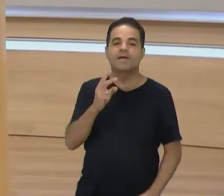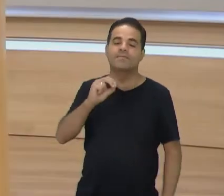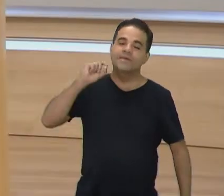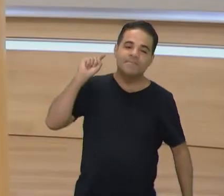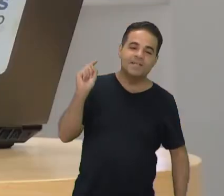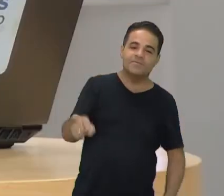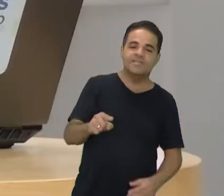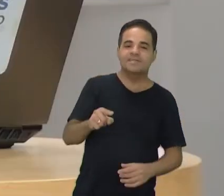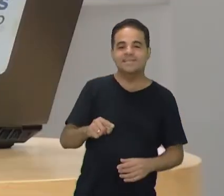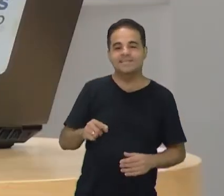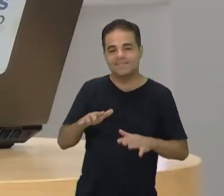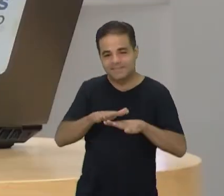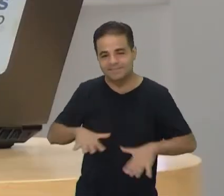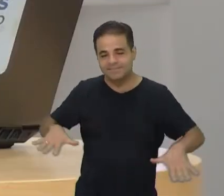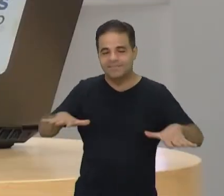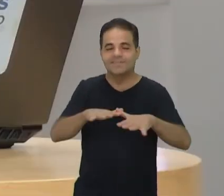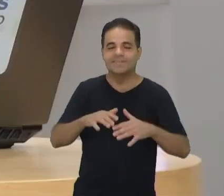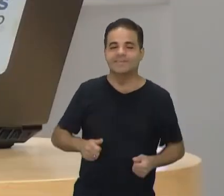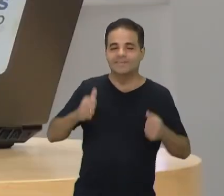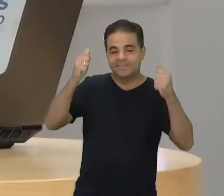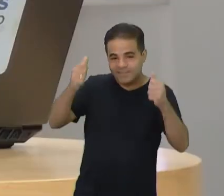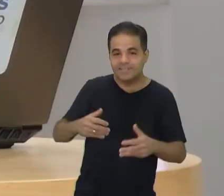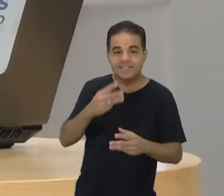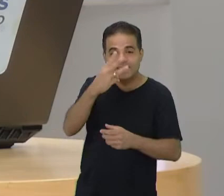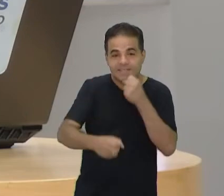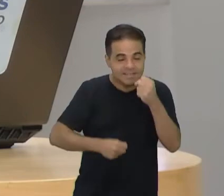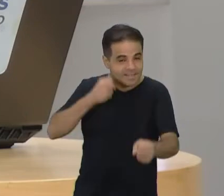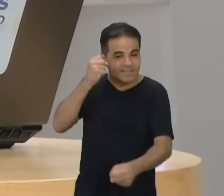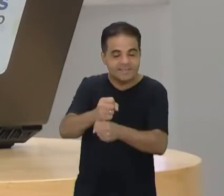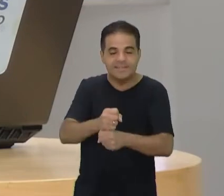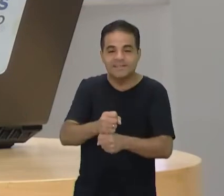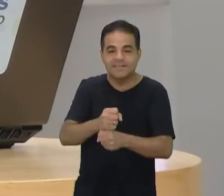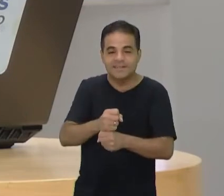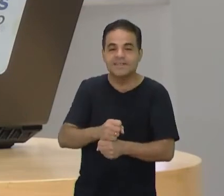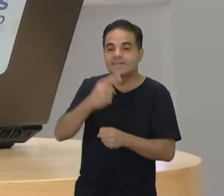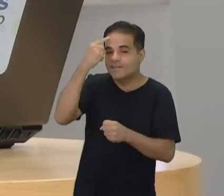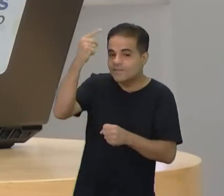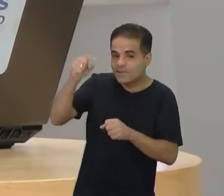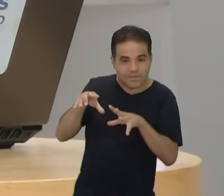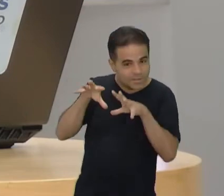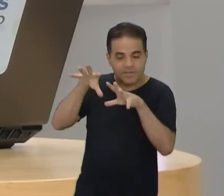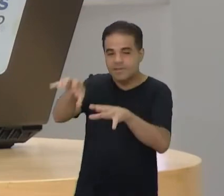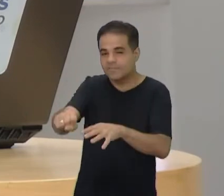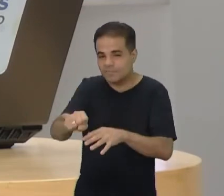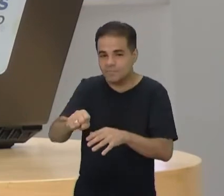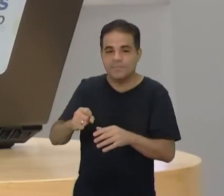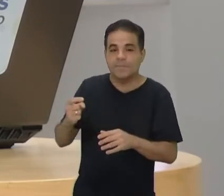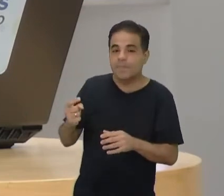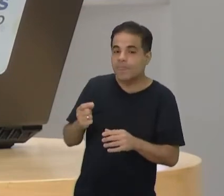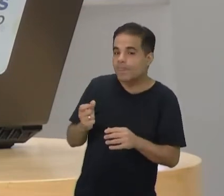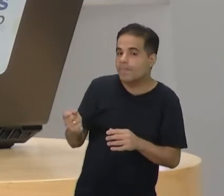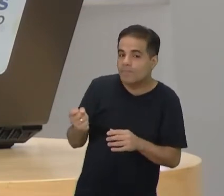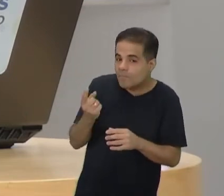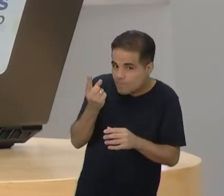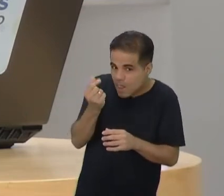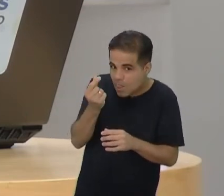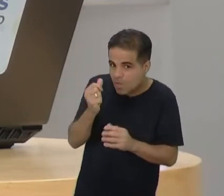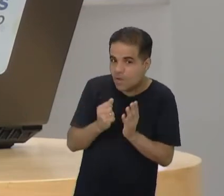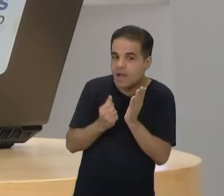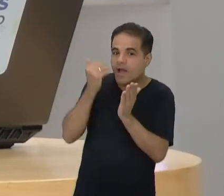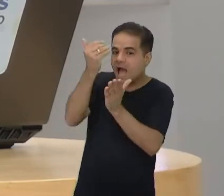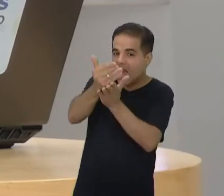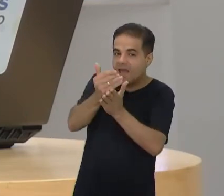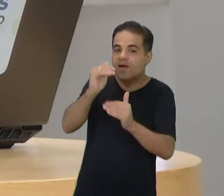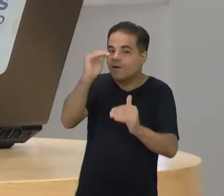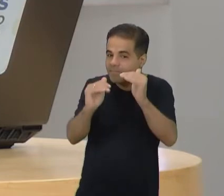mil. Quase 20 mil. Em 3 anos de vida. Em 3 anos, lembrando aí, gente, que eu não peguei valores muito altos,